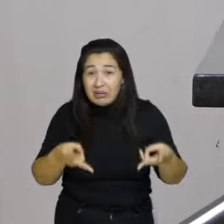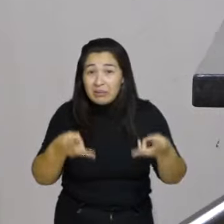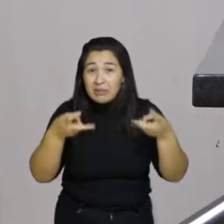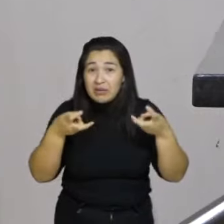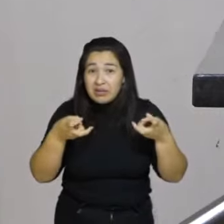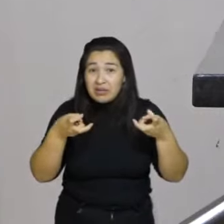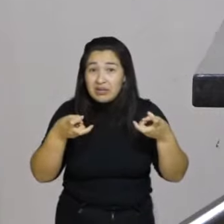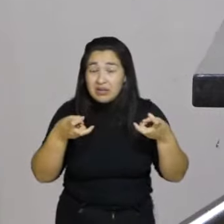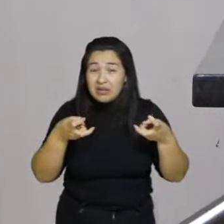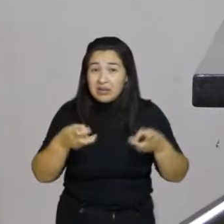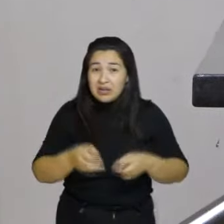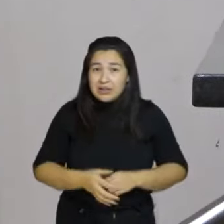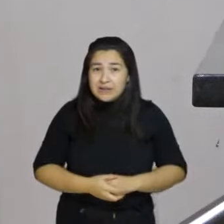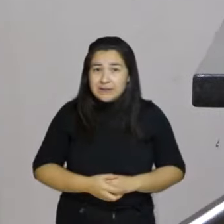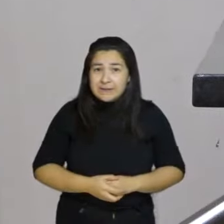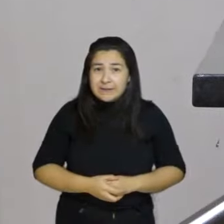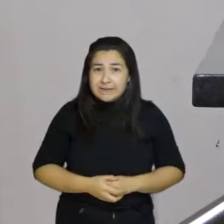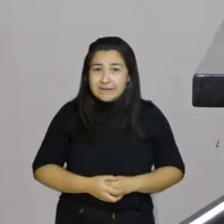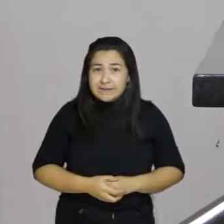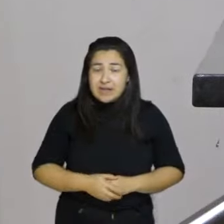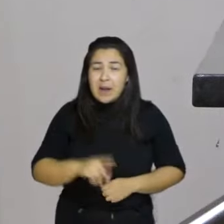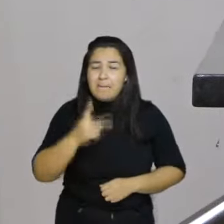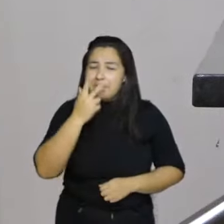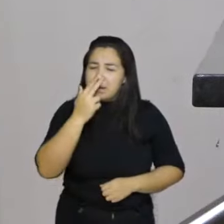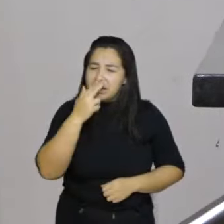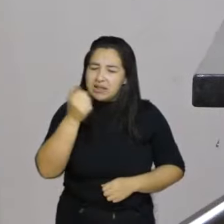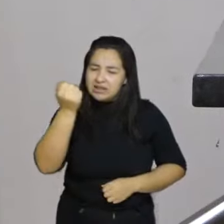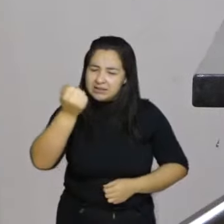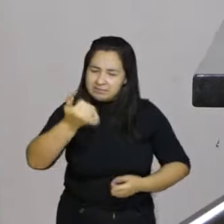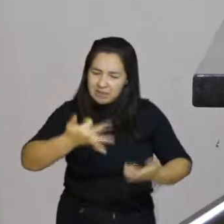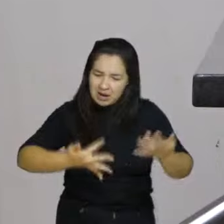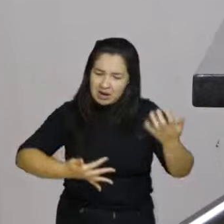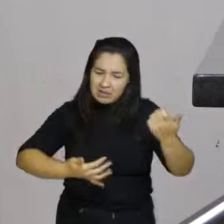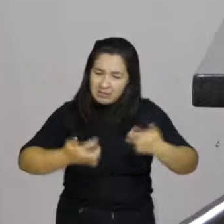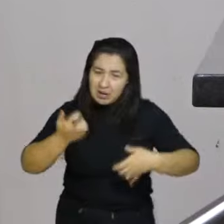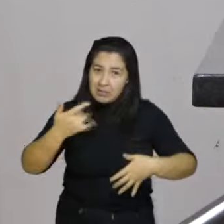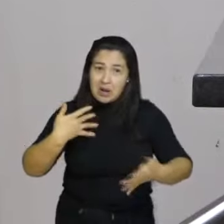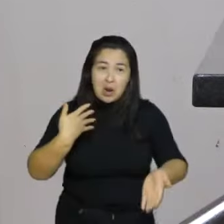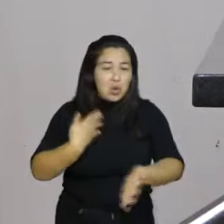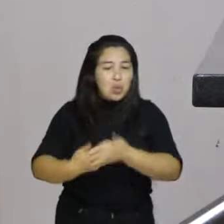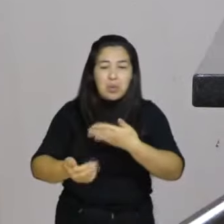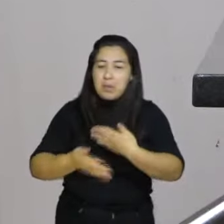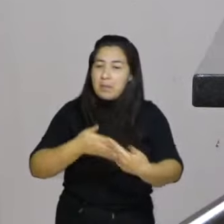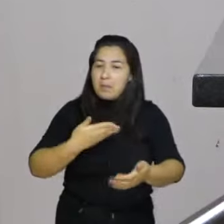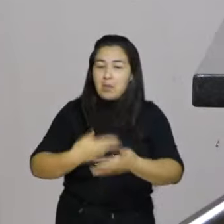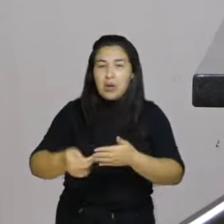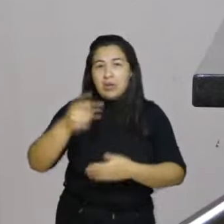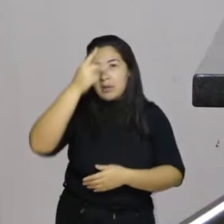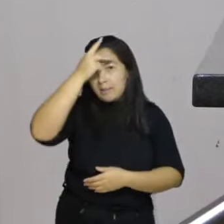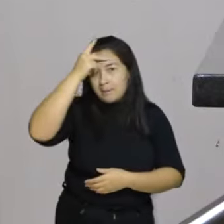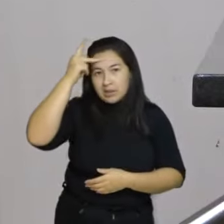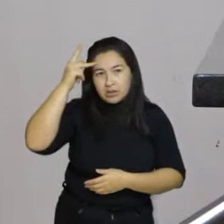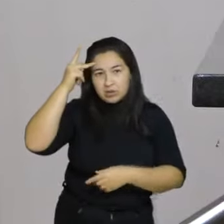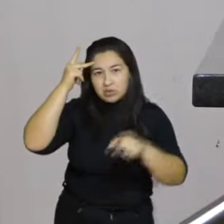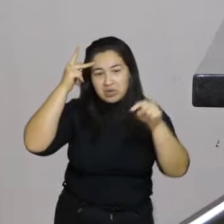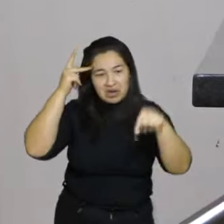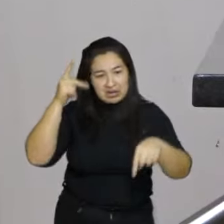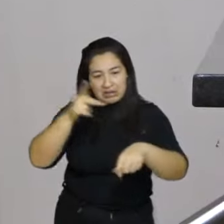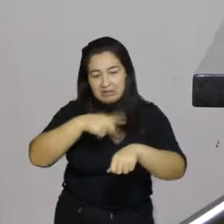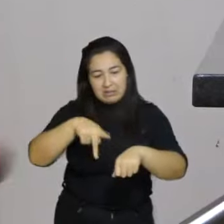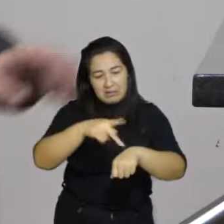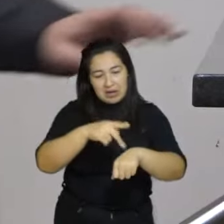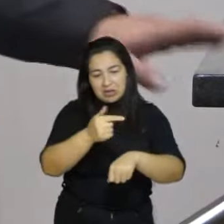vivemos isso é dizer Sabe o quê que qualquer um pode falar que no nosso país não tem nem